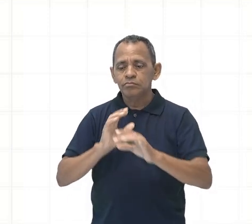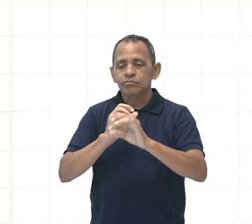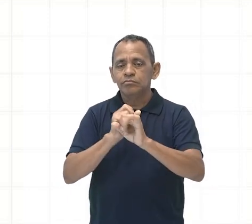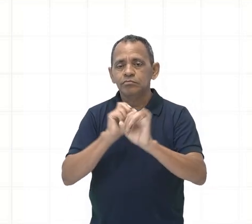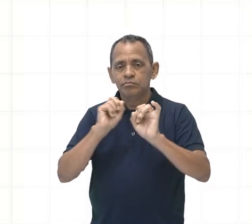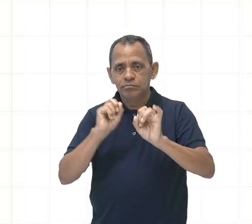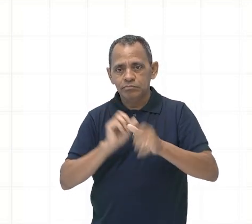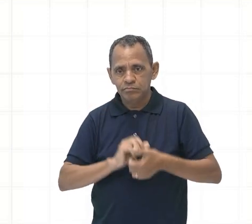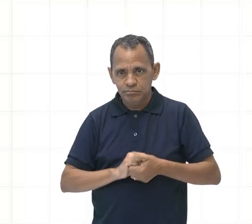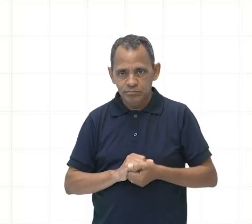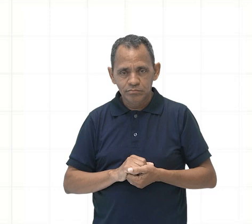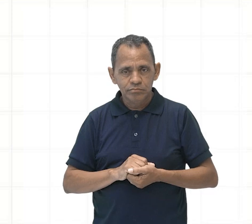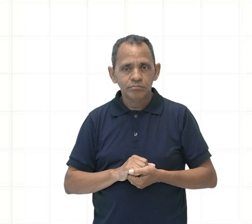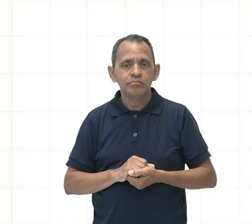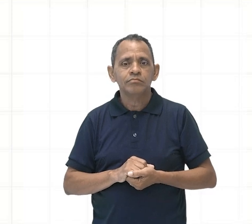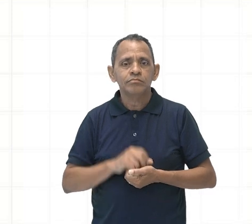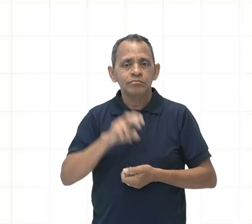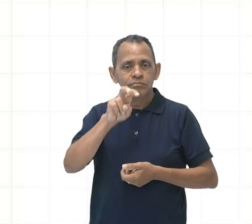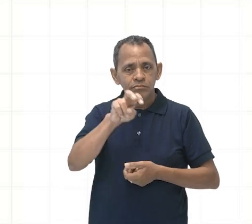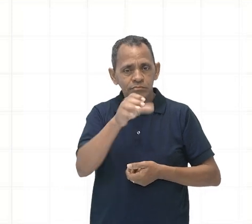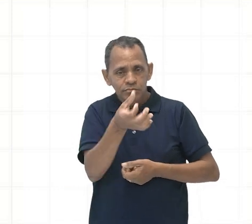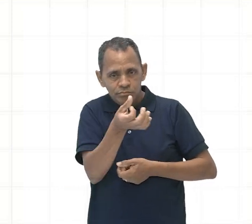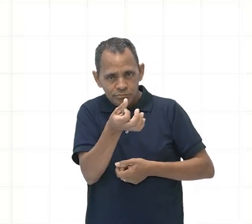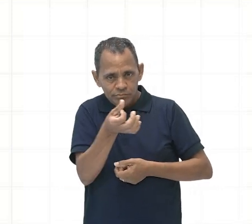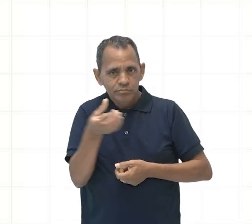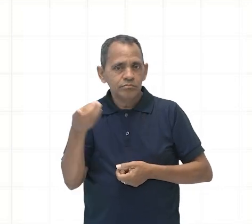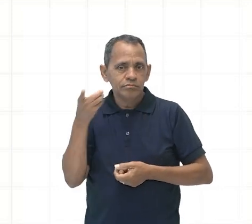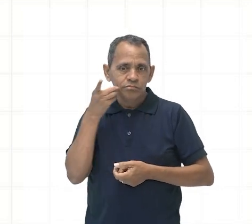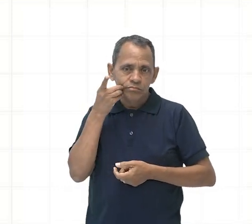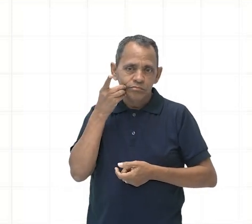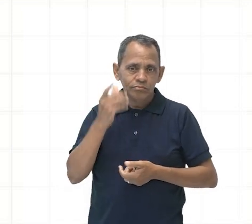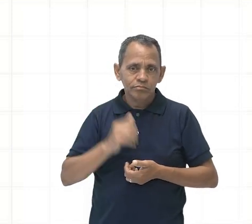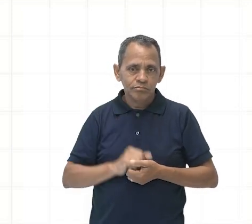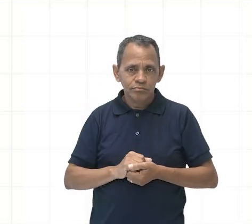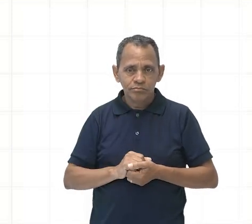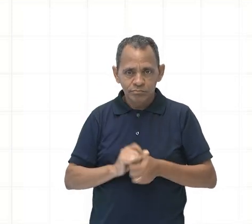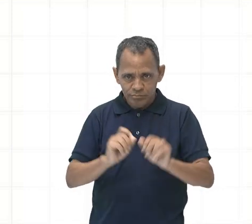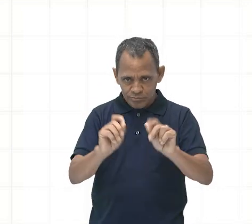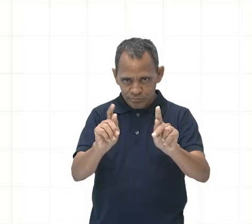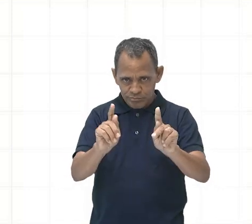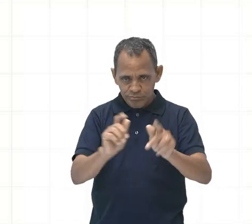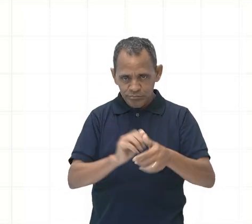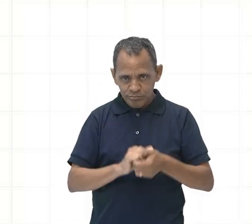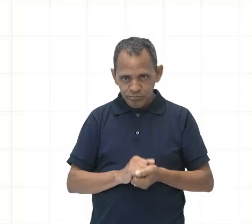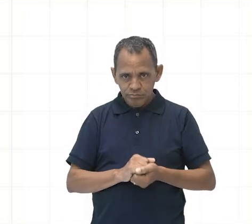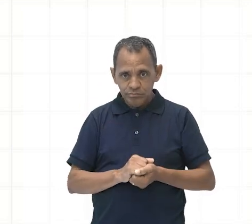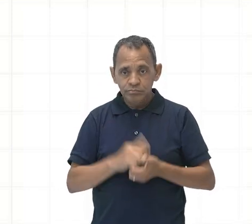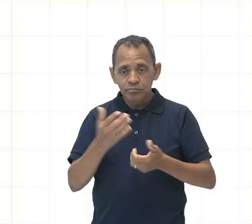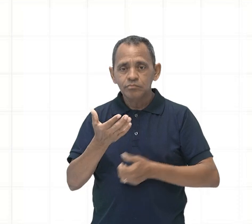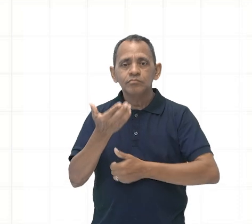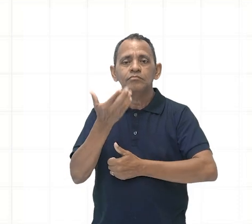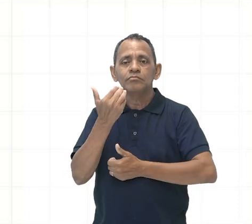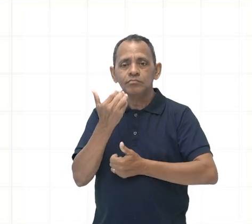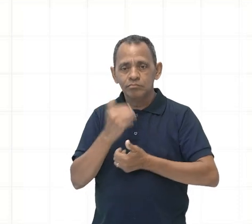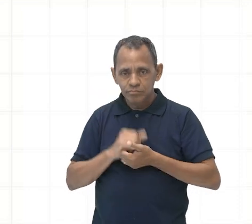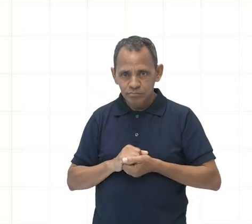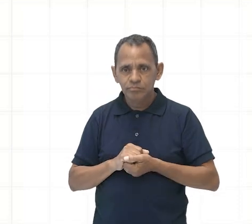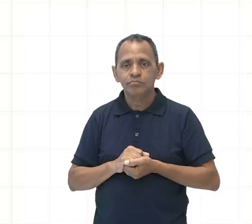vamos obter 56 dias, correto? Então, a comida irá